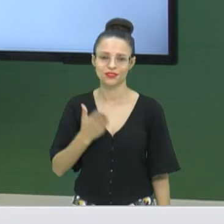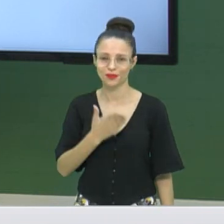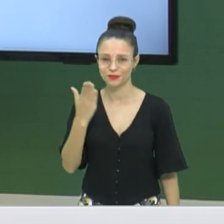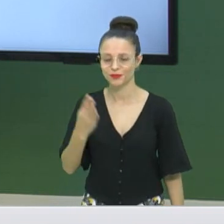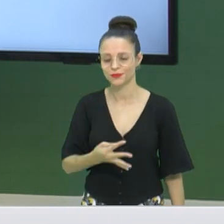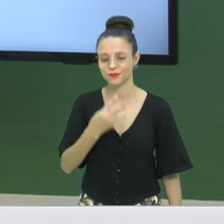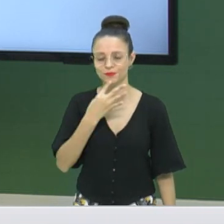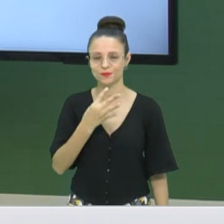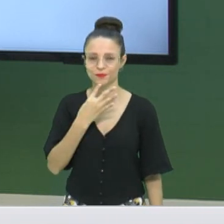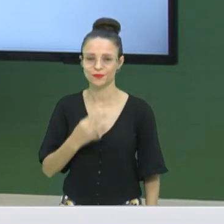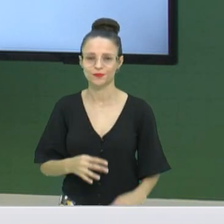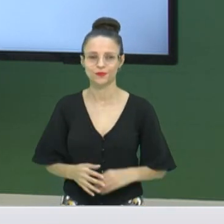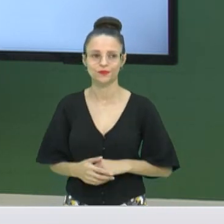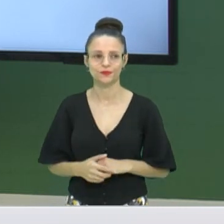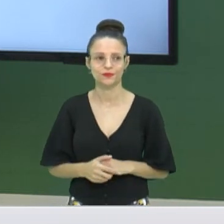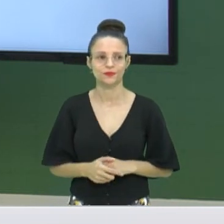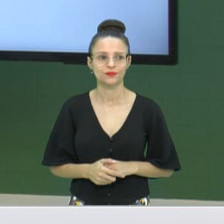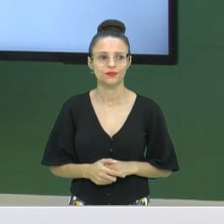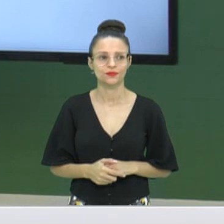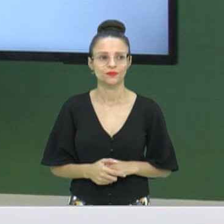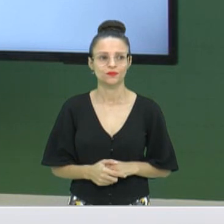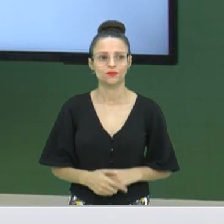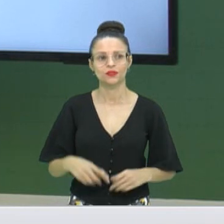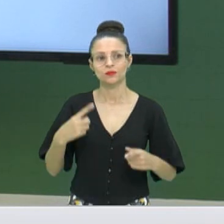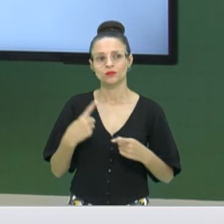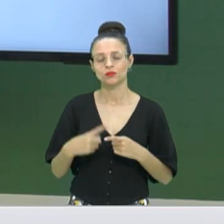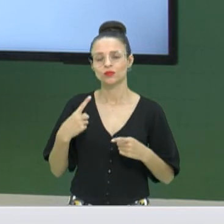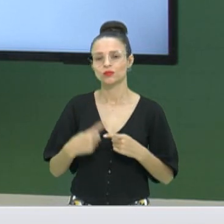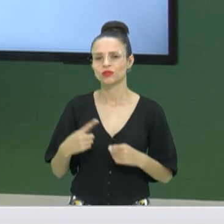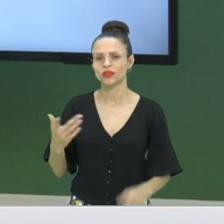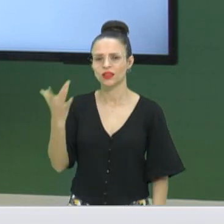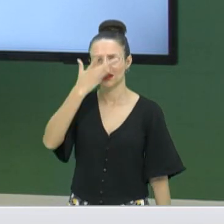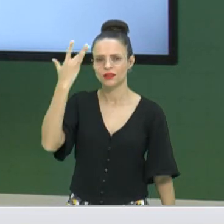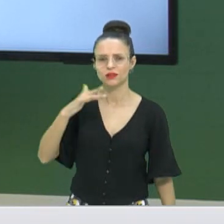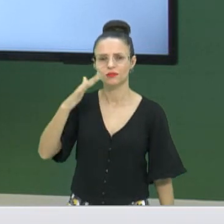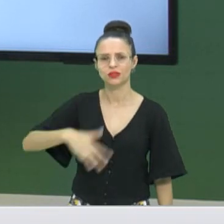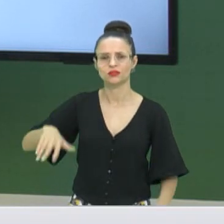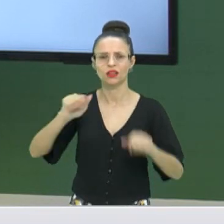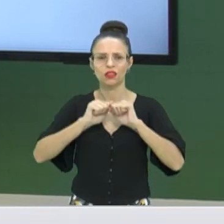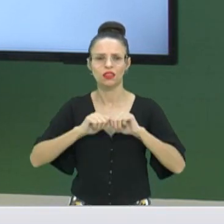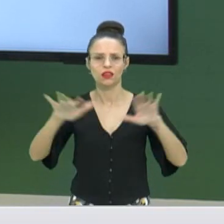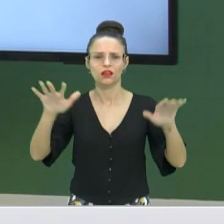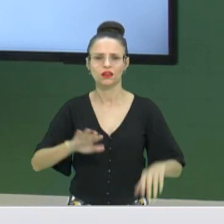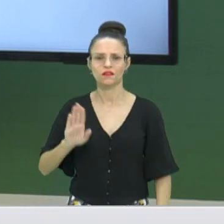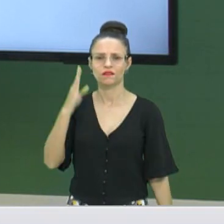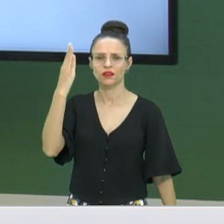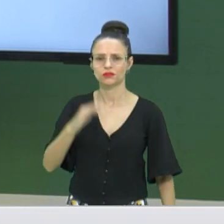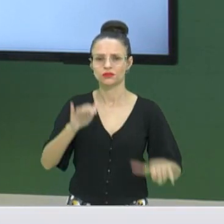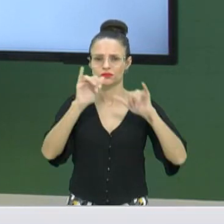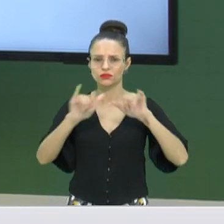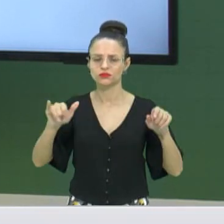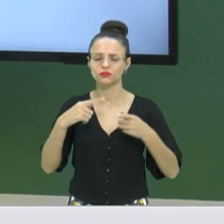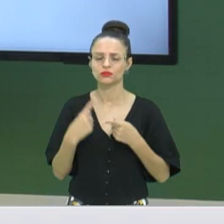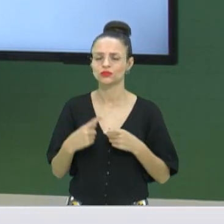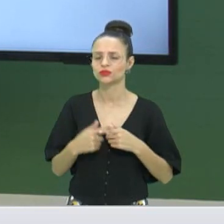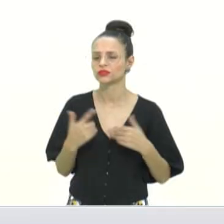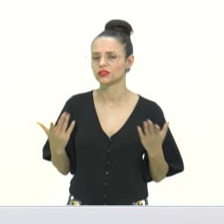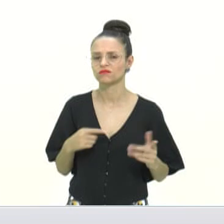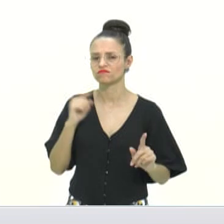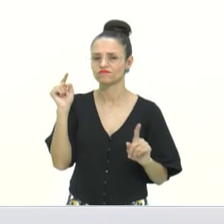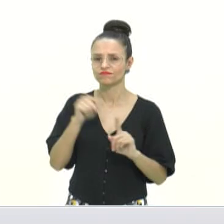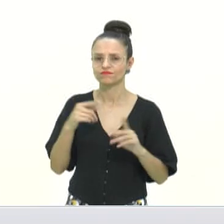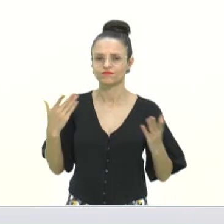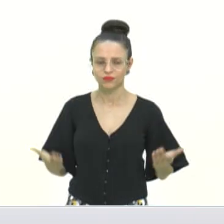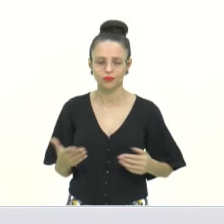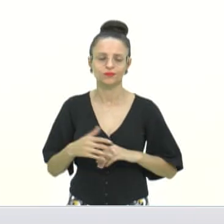que você sabia. Por que, professora, as pessoas disseminam notícias falsas? Pois é, pessoal.